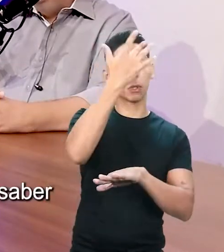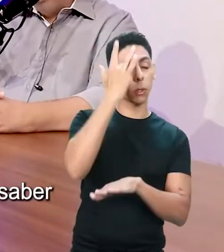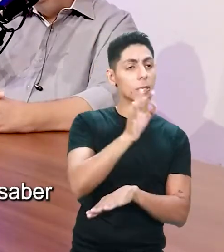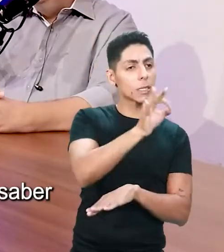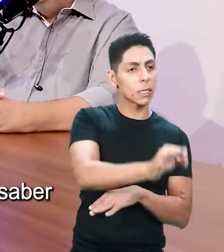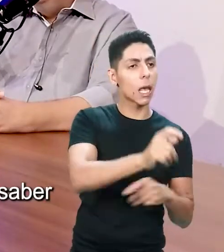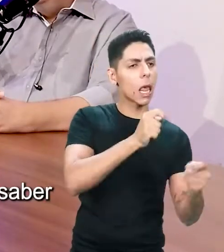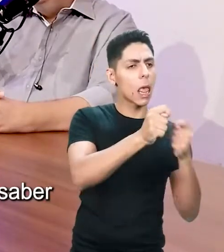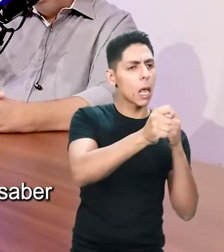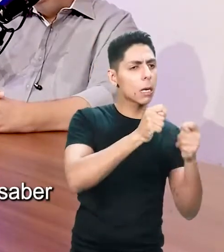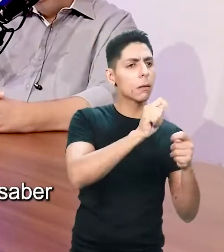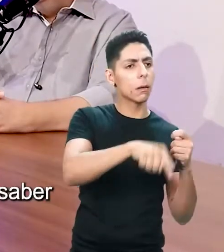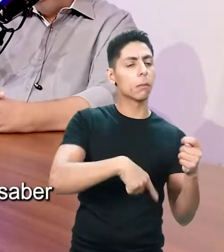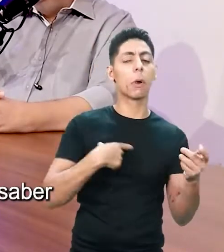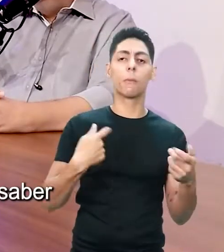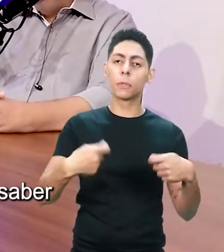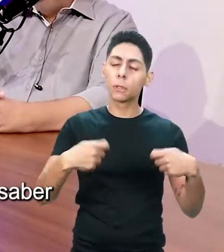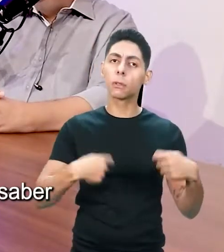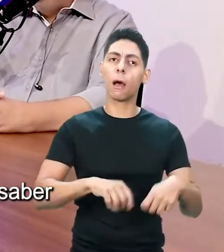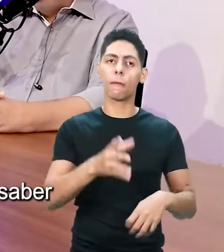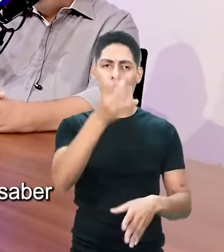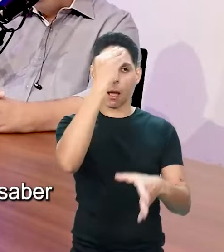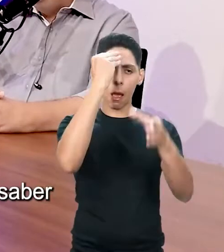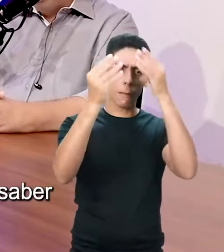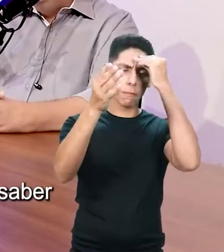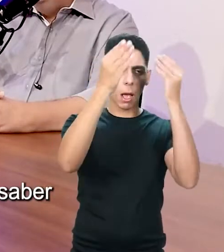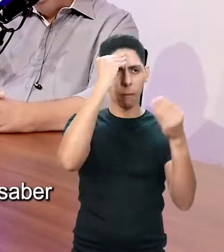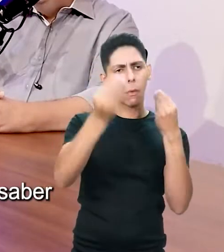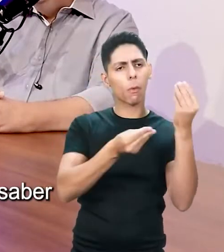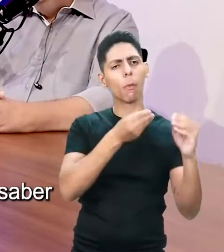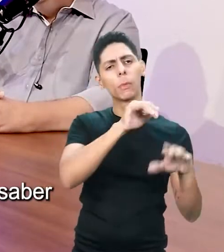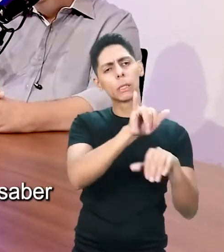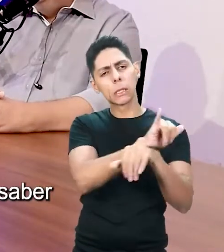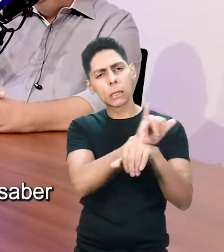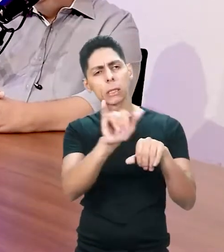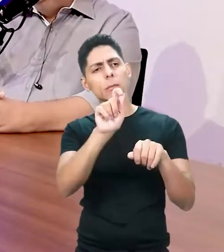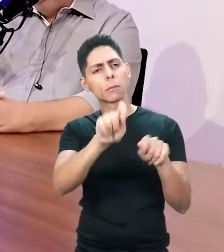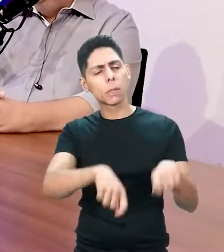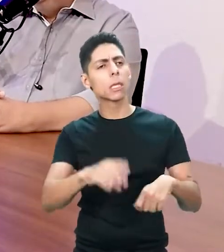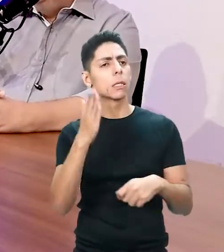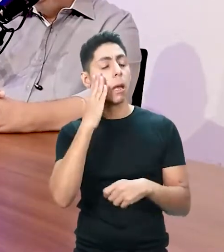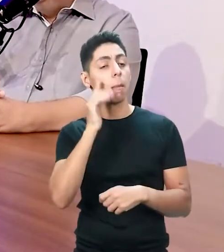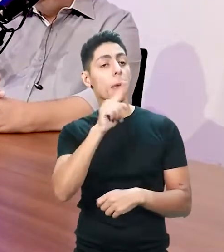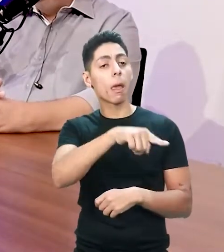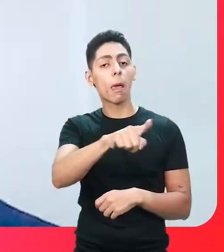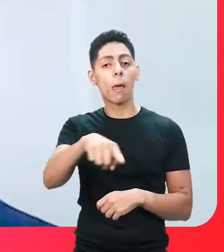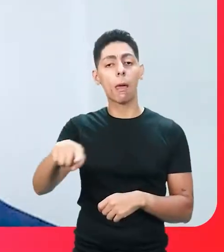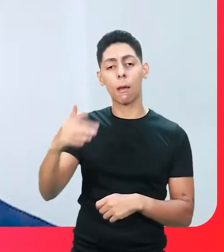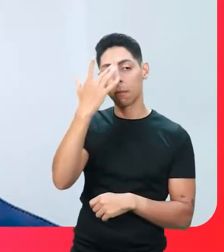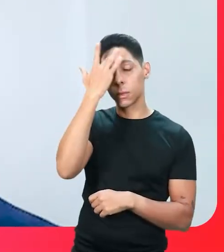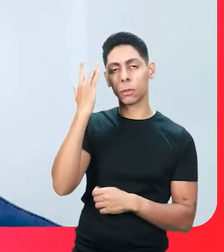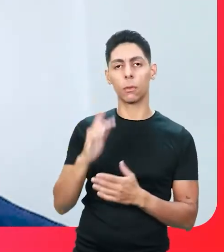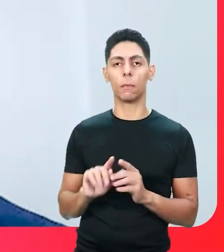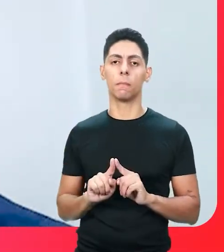Eu tinha que adotar um monte de táticas para saber quem era, o jeito de andar, Mas voltando agora à infância e